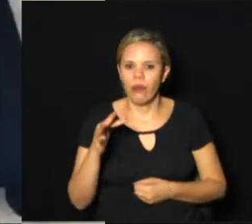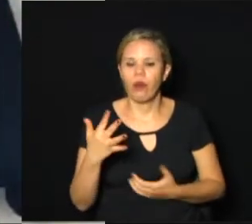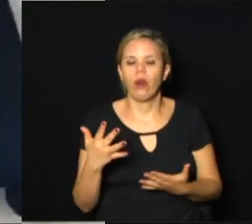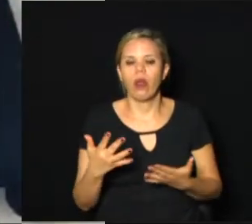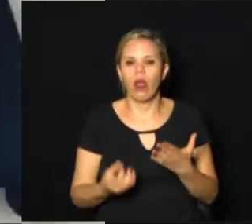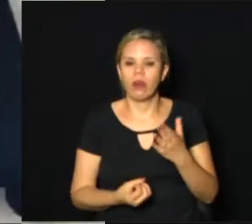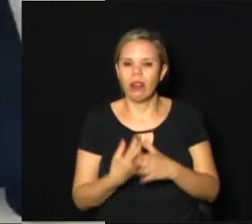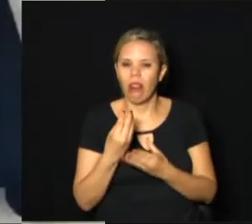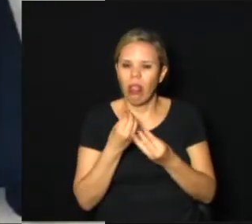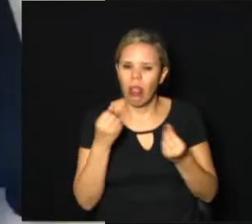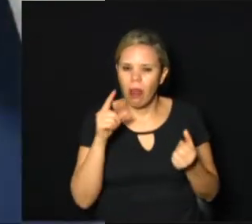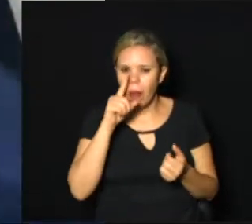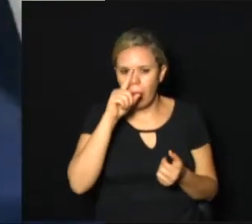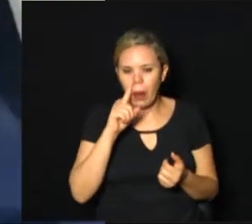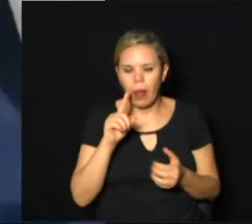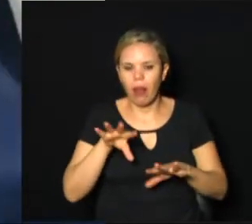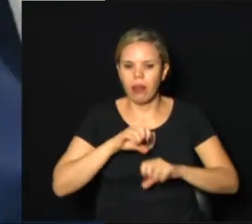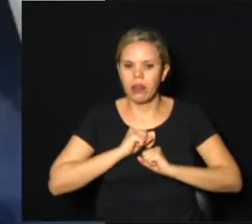vulnerável, delicado,